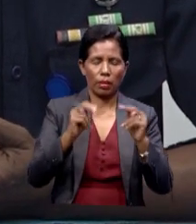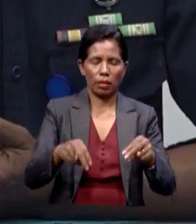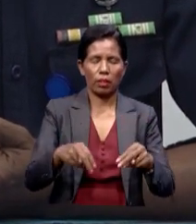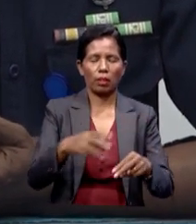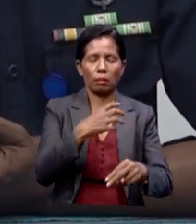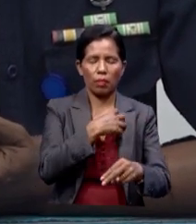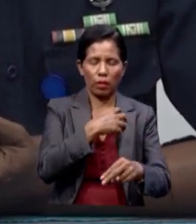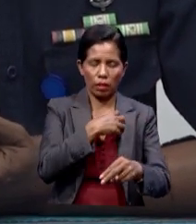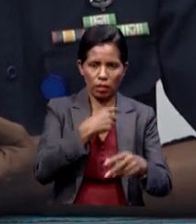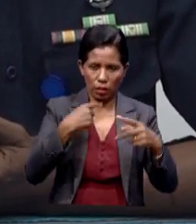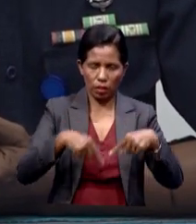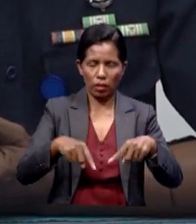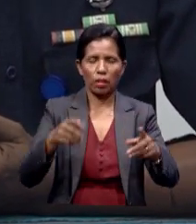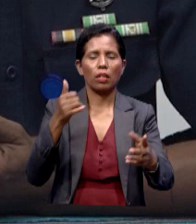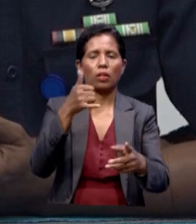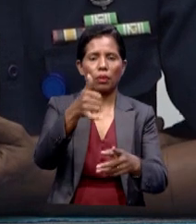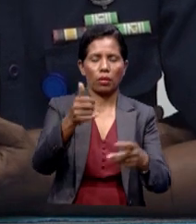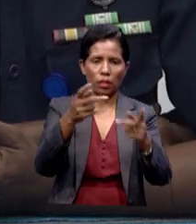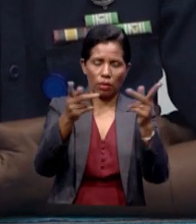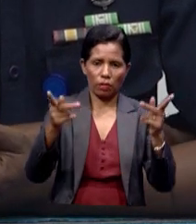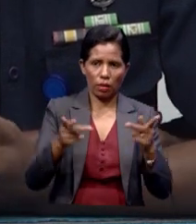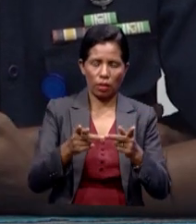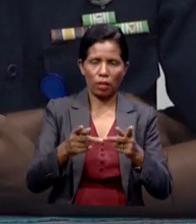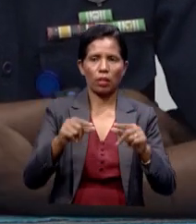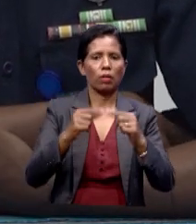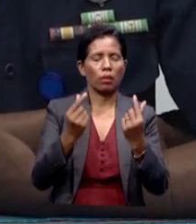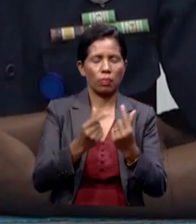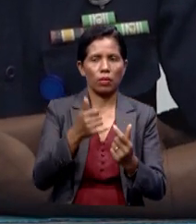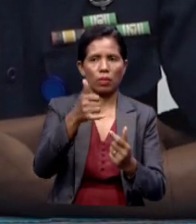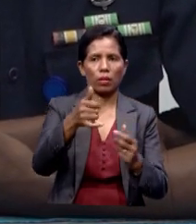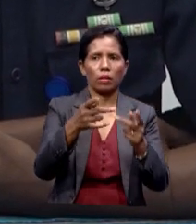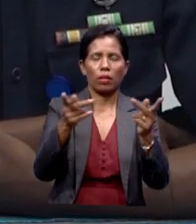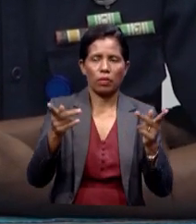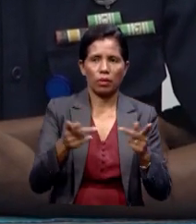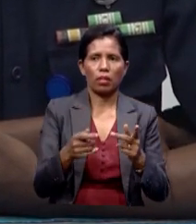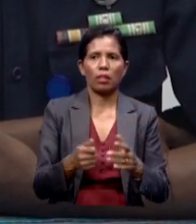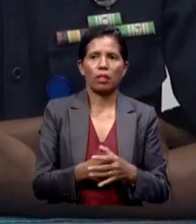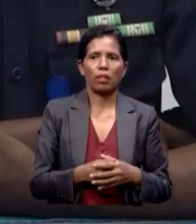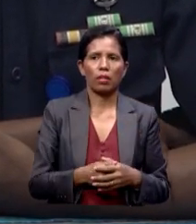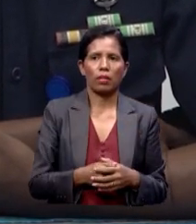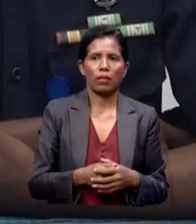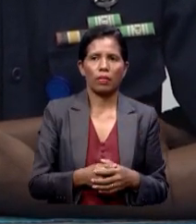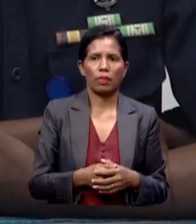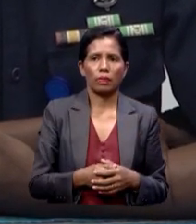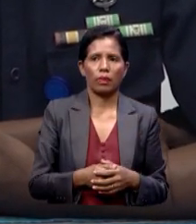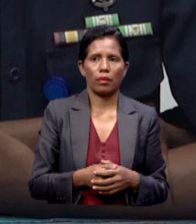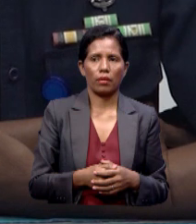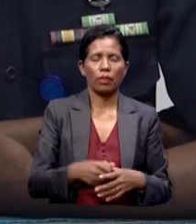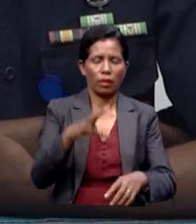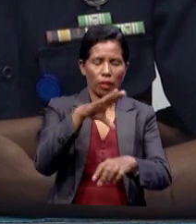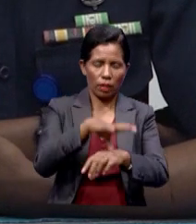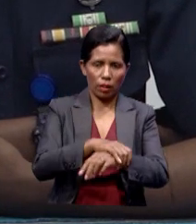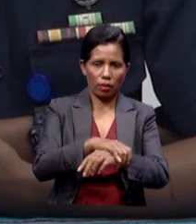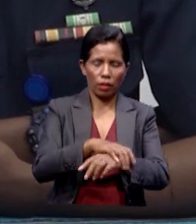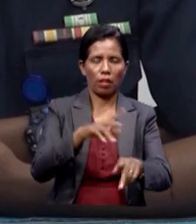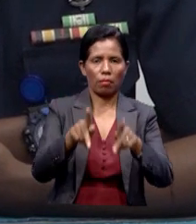ba então polícia toia fatin equipe da toia fatin e consegue captura duni